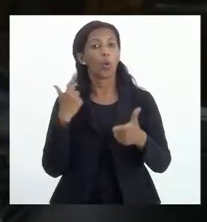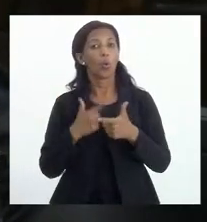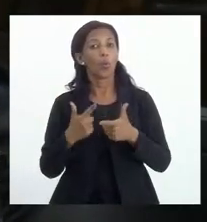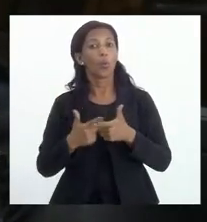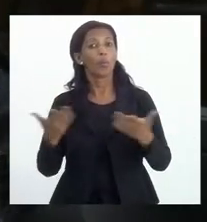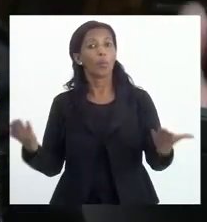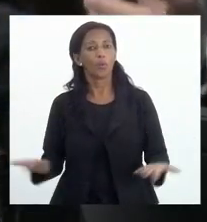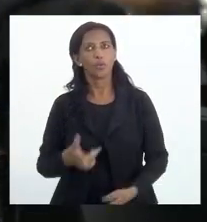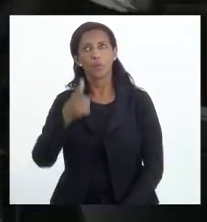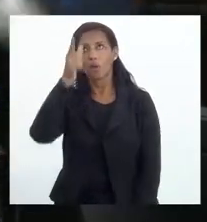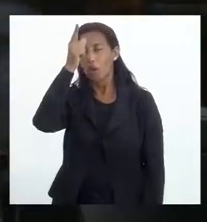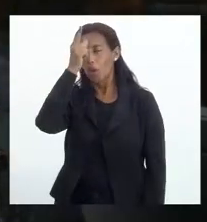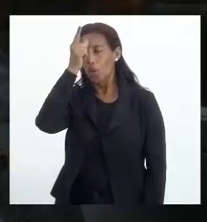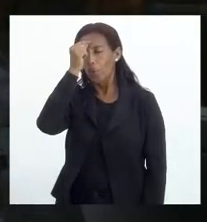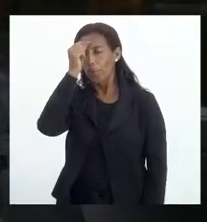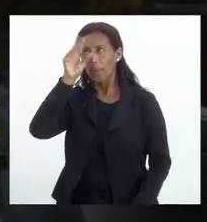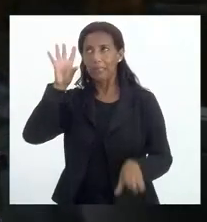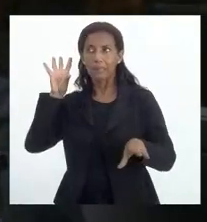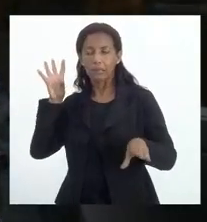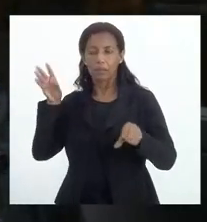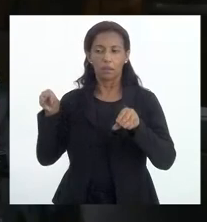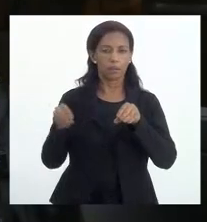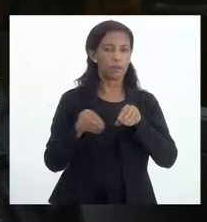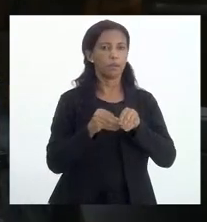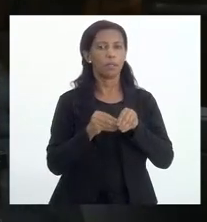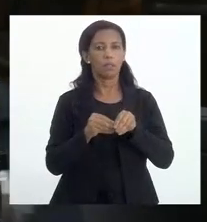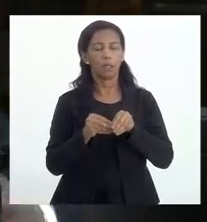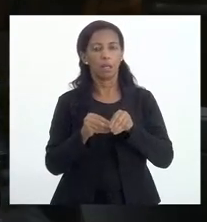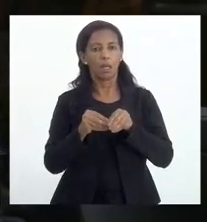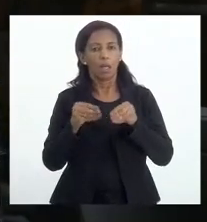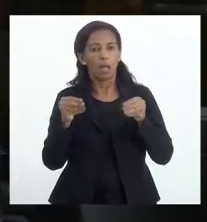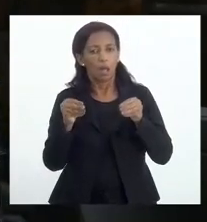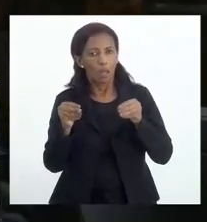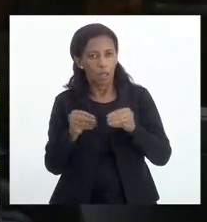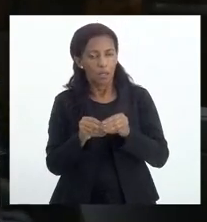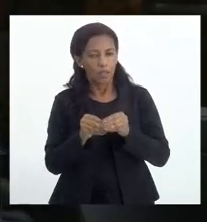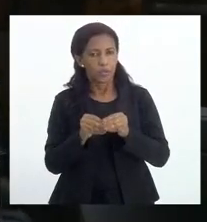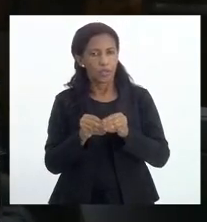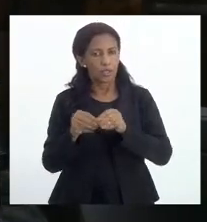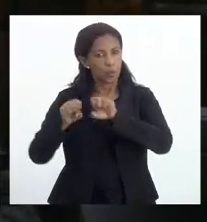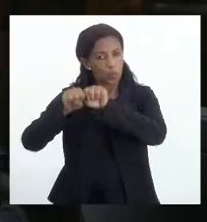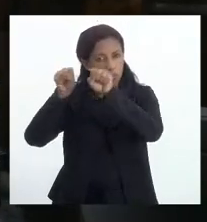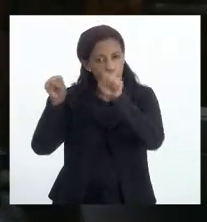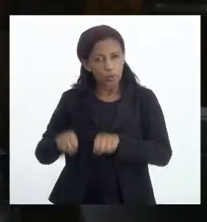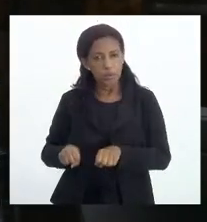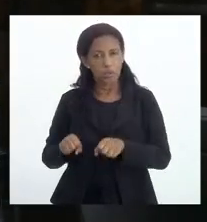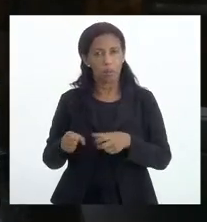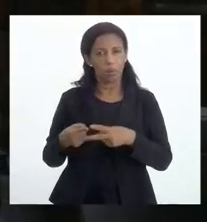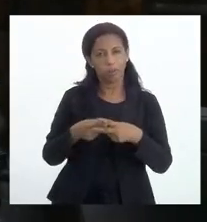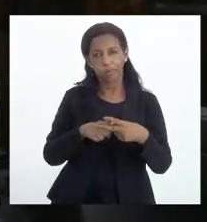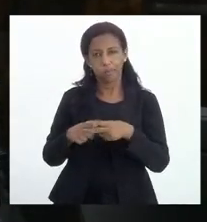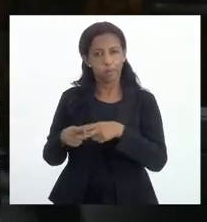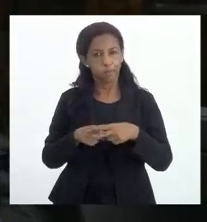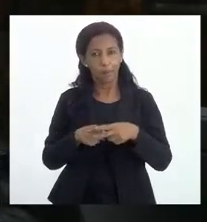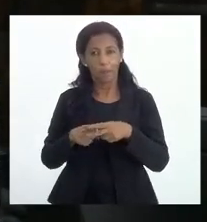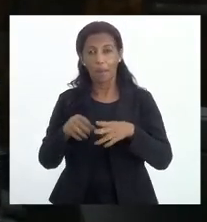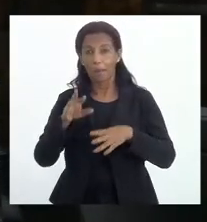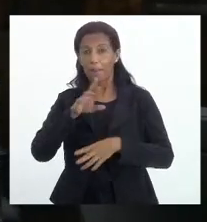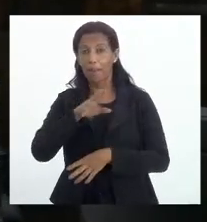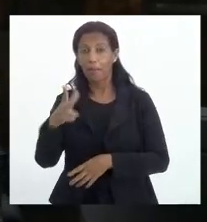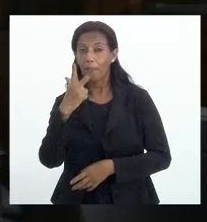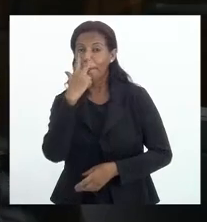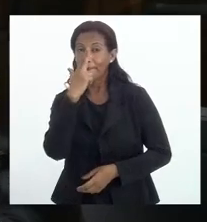respiro e tentar encaixar de forma que a gente descumpriu um pouco o sistema, mas também para não,